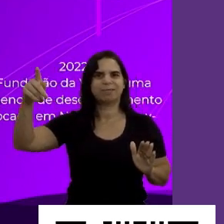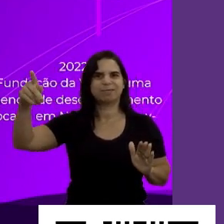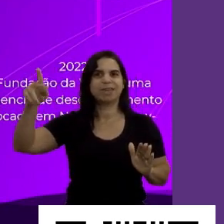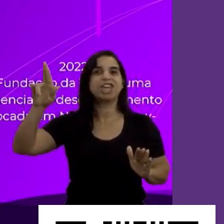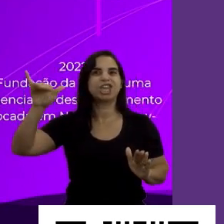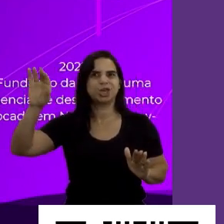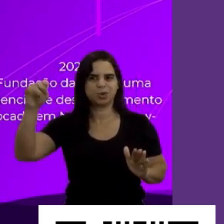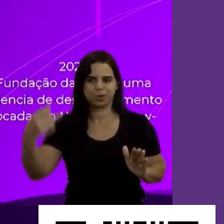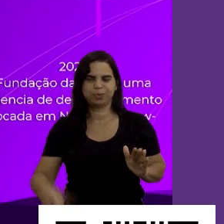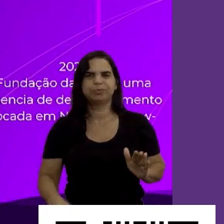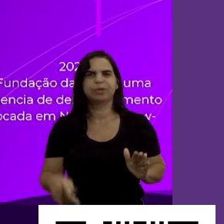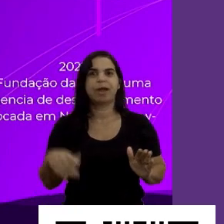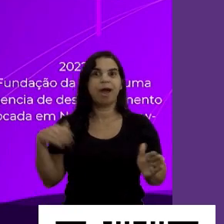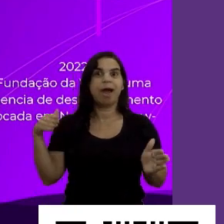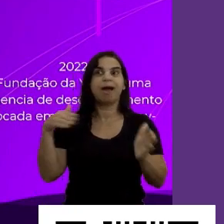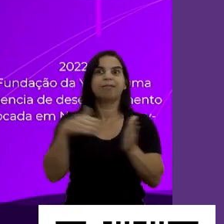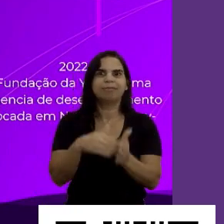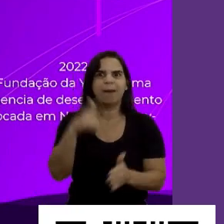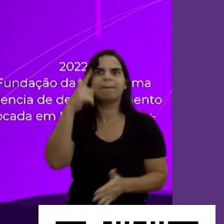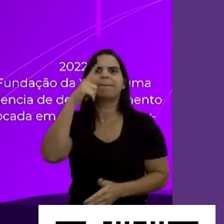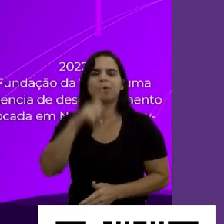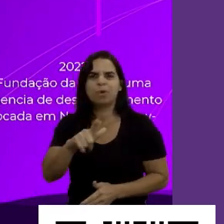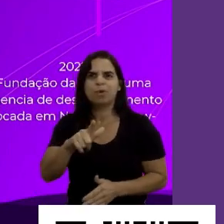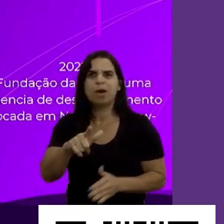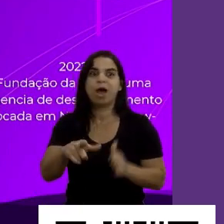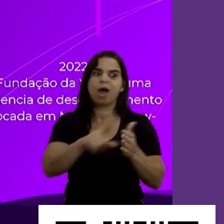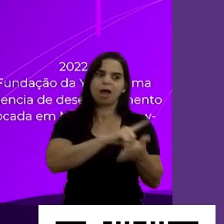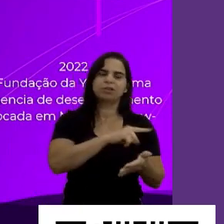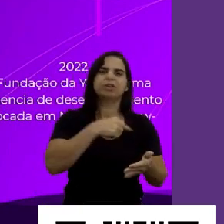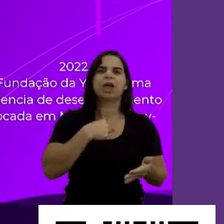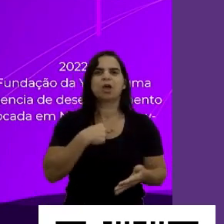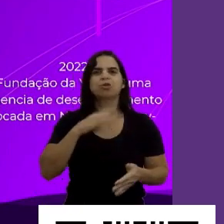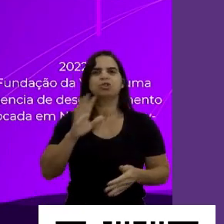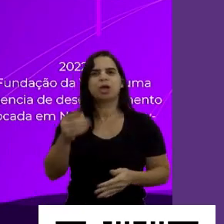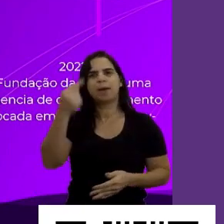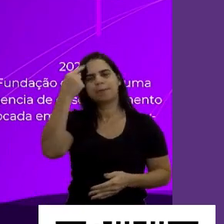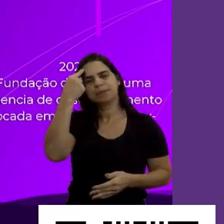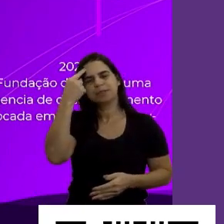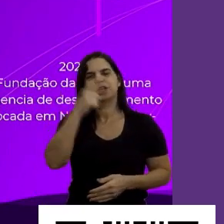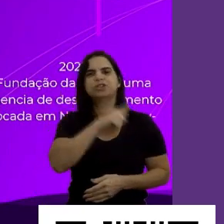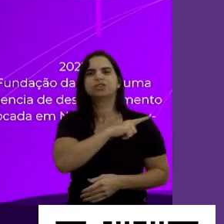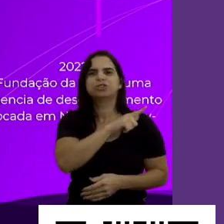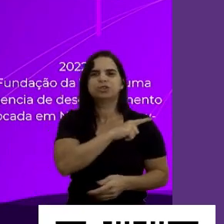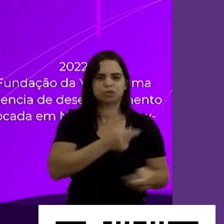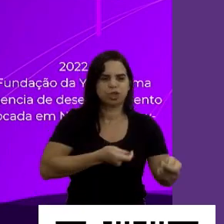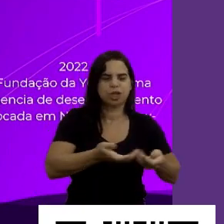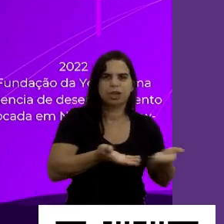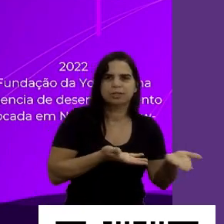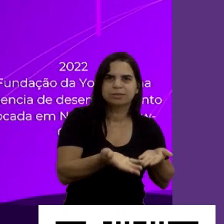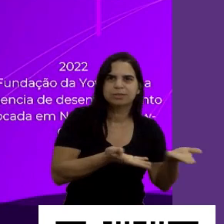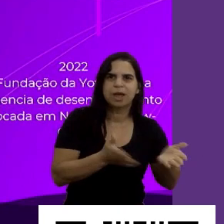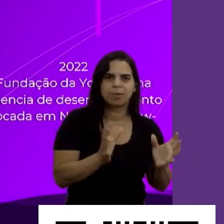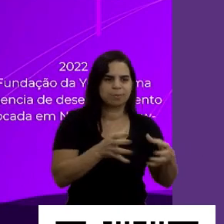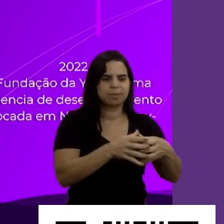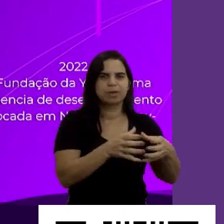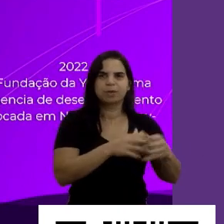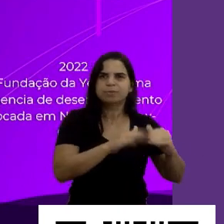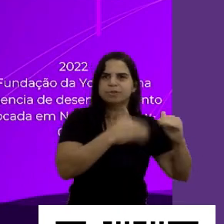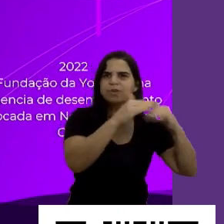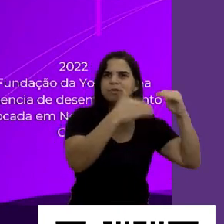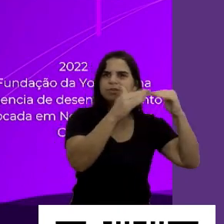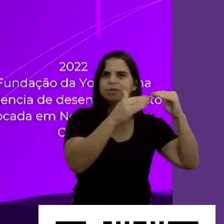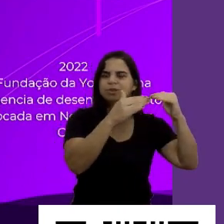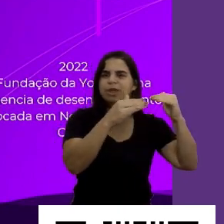já tinha eu tinha me colocado que eu iria gerenciar uma equipe de desenvolvedores para tirar essa ideia do